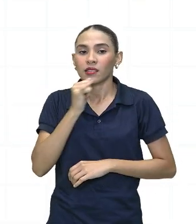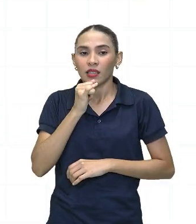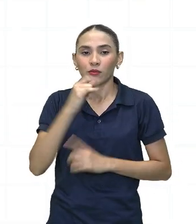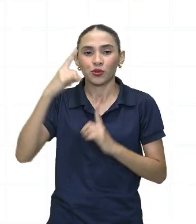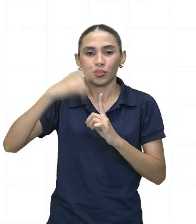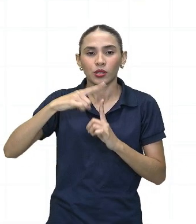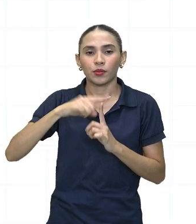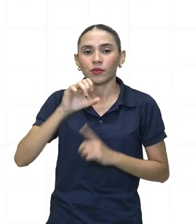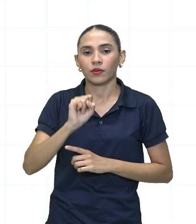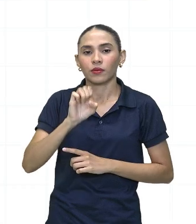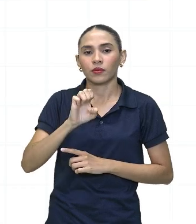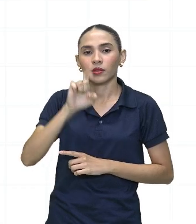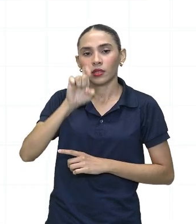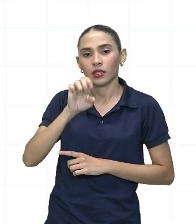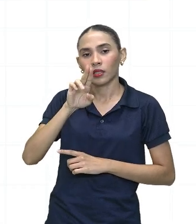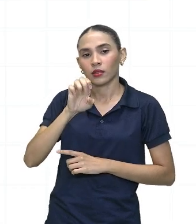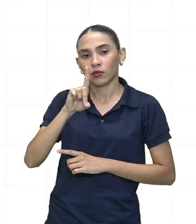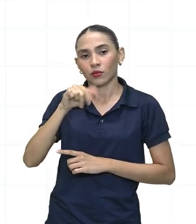sexuadas formam